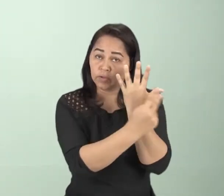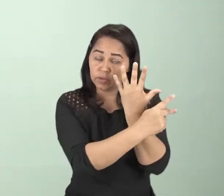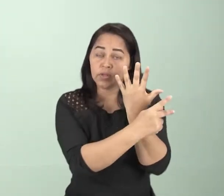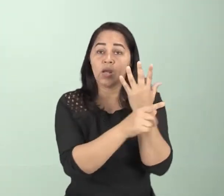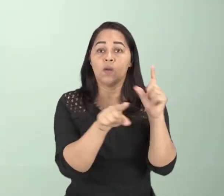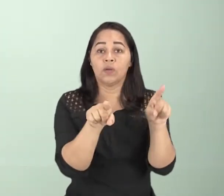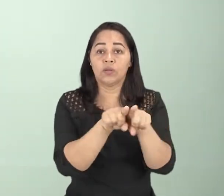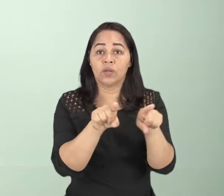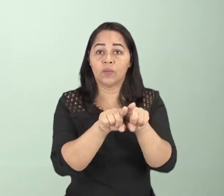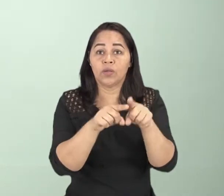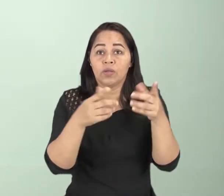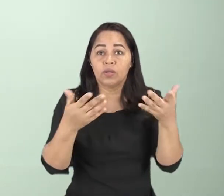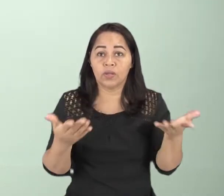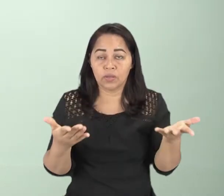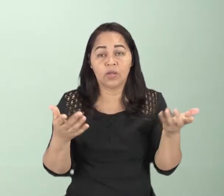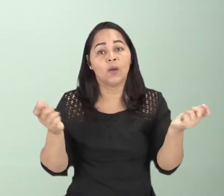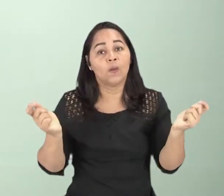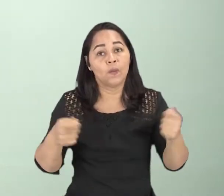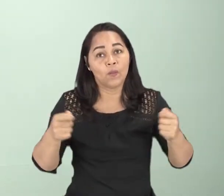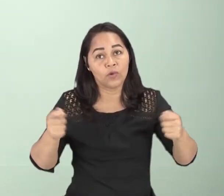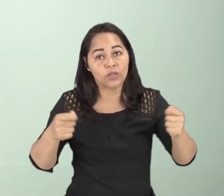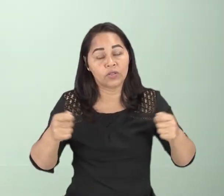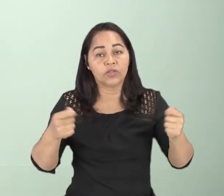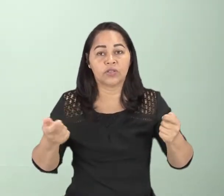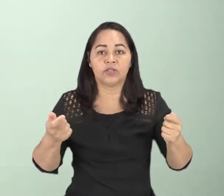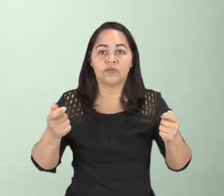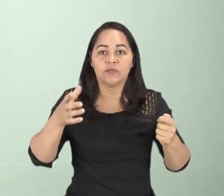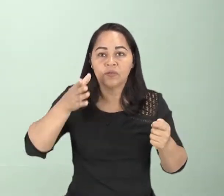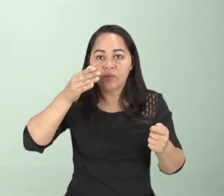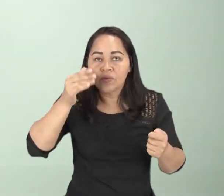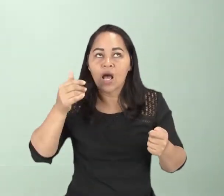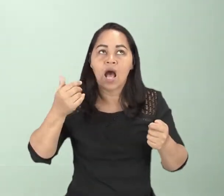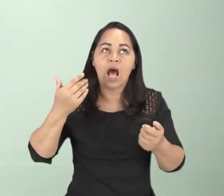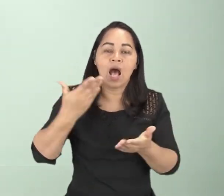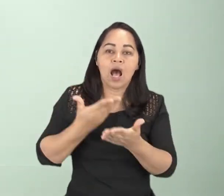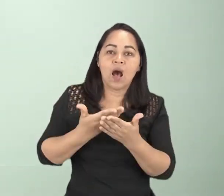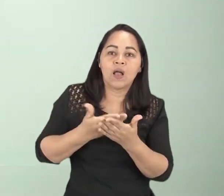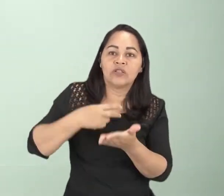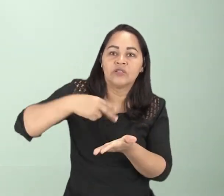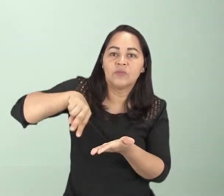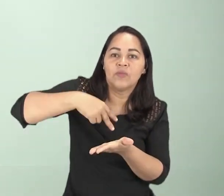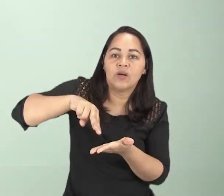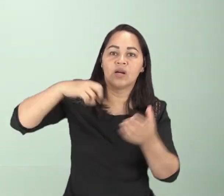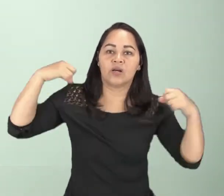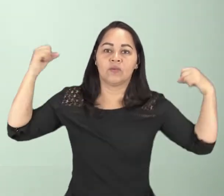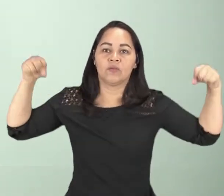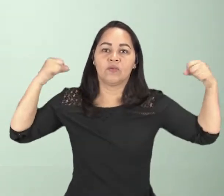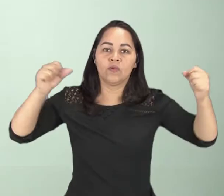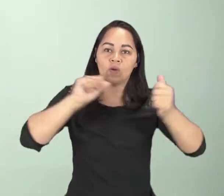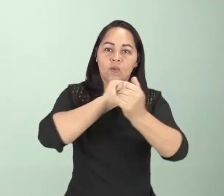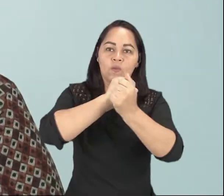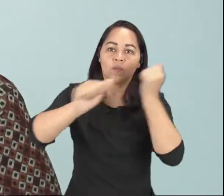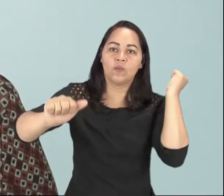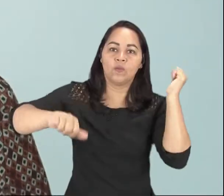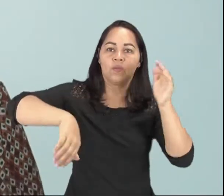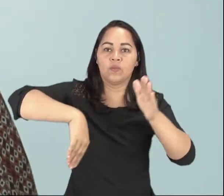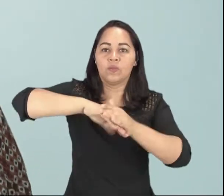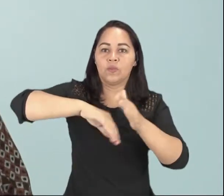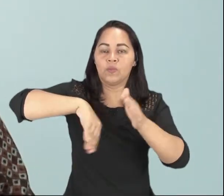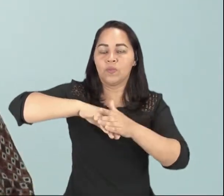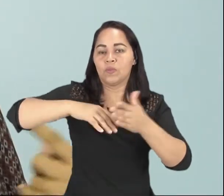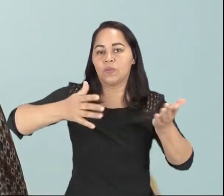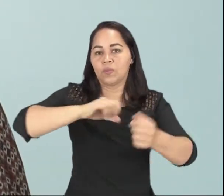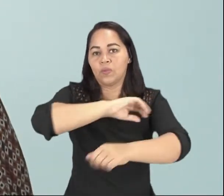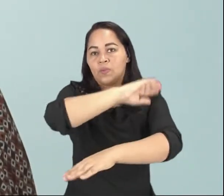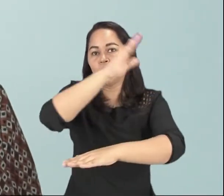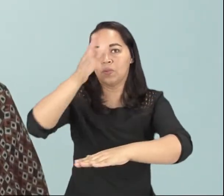governo. E aí vocês podem estar buscando essas alternativas também, aula de dança, atividade física, futebol, quadras poliesportivas, que em